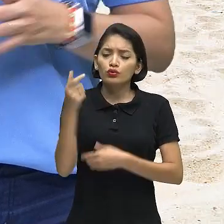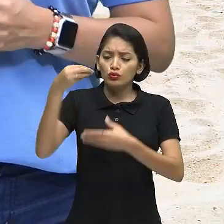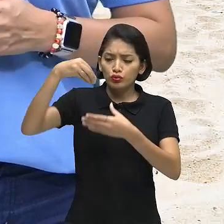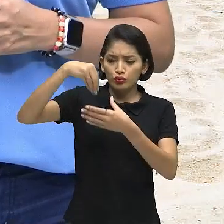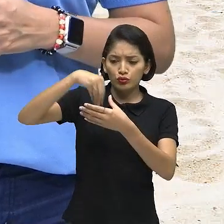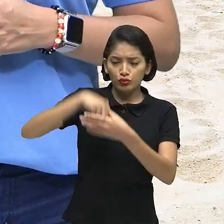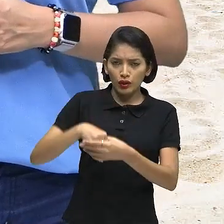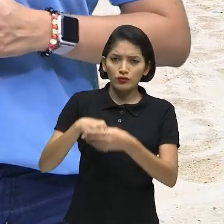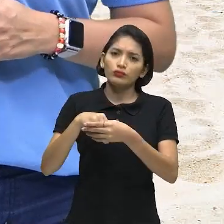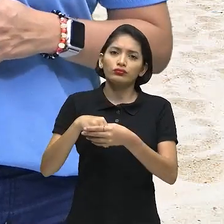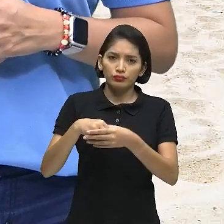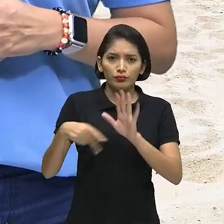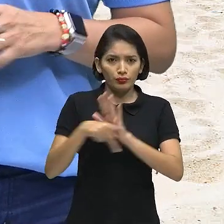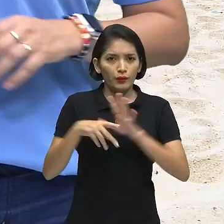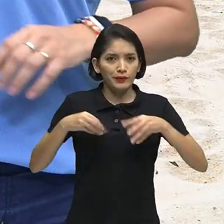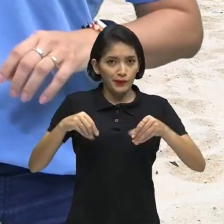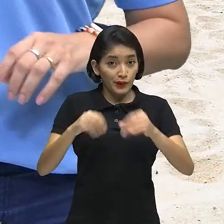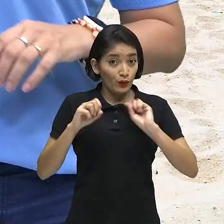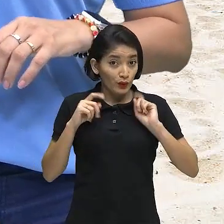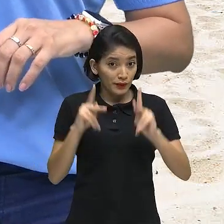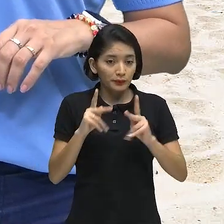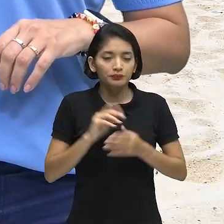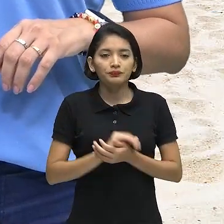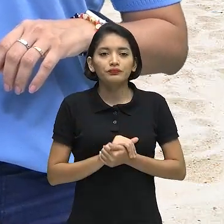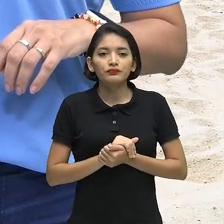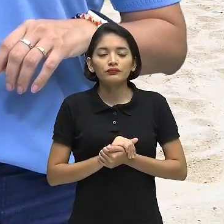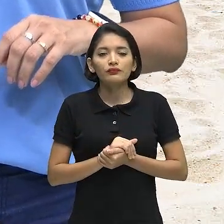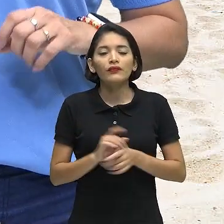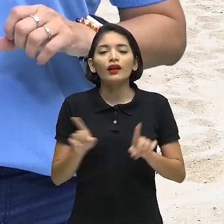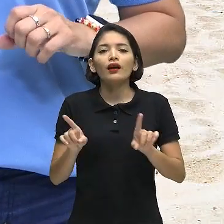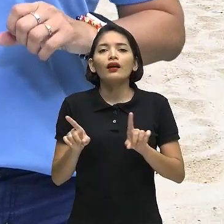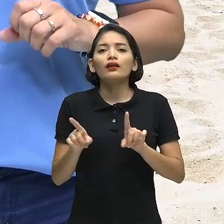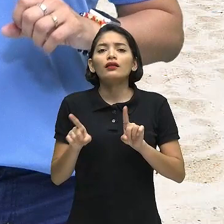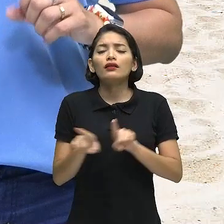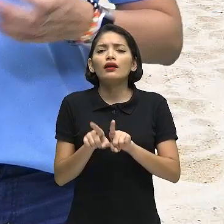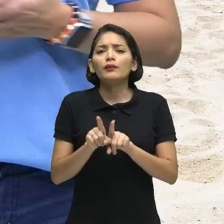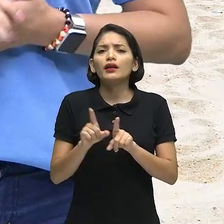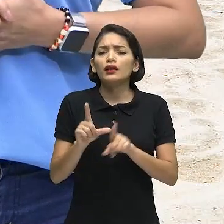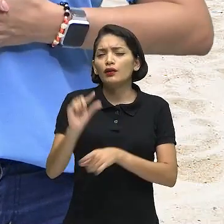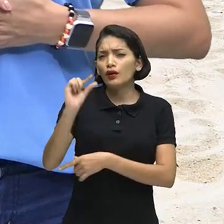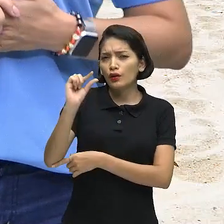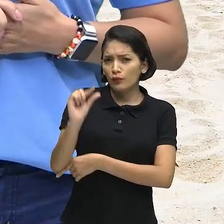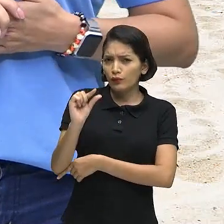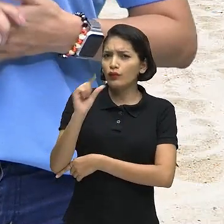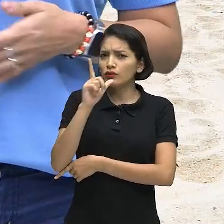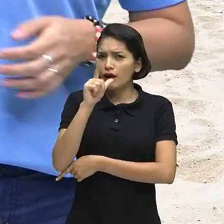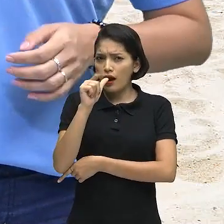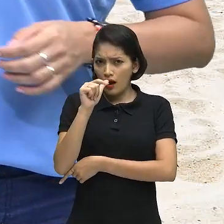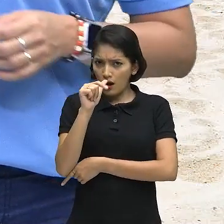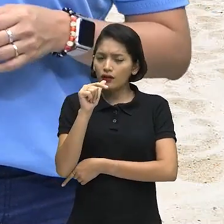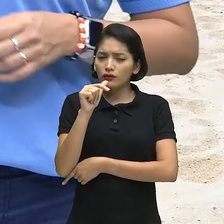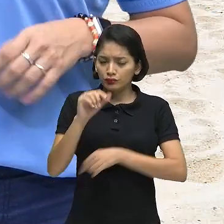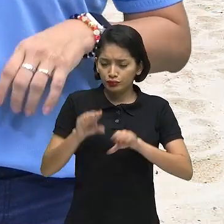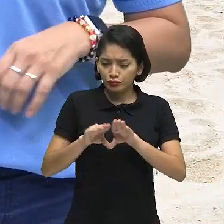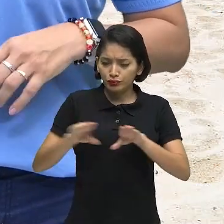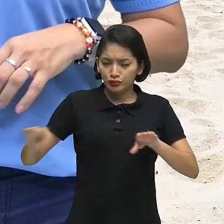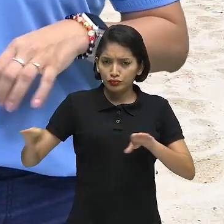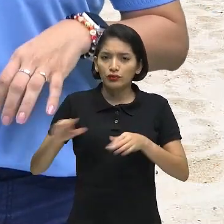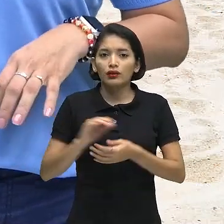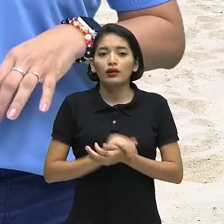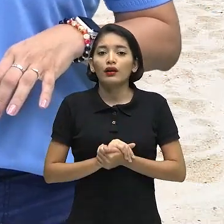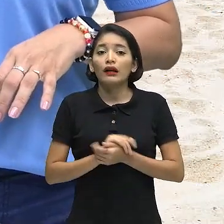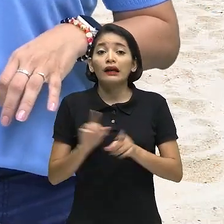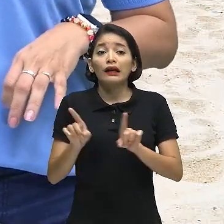por exemplo. Tá bom? Ela tem pouca umidade, né? Uma outra característica dela. Ela vai